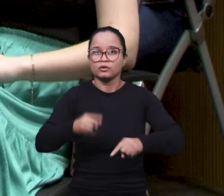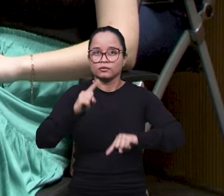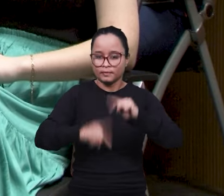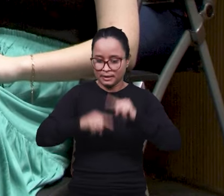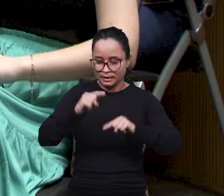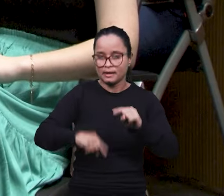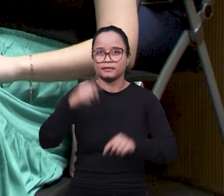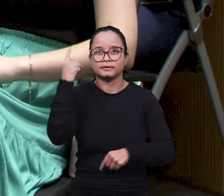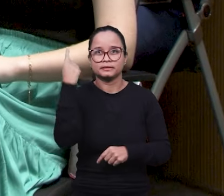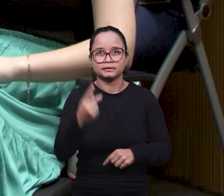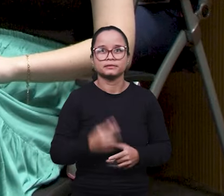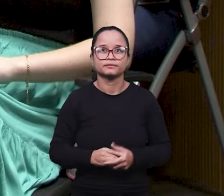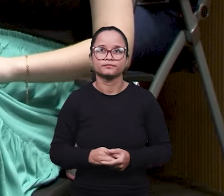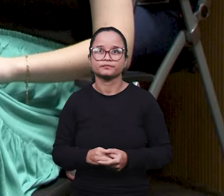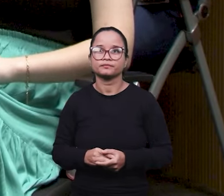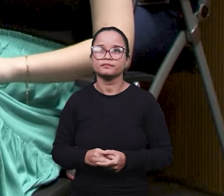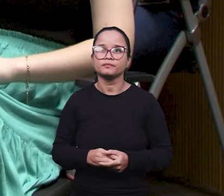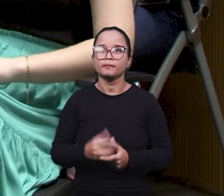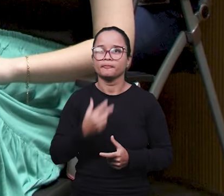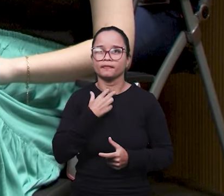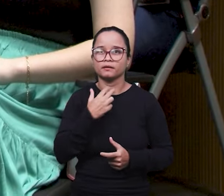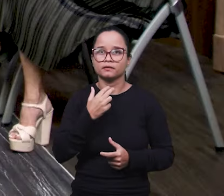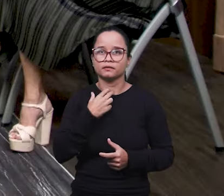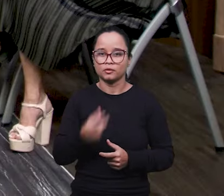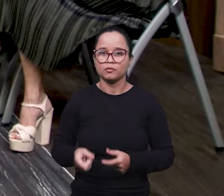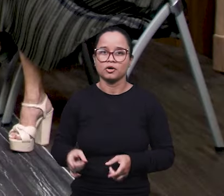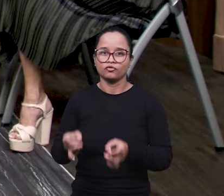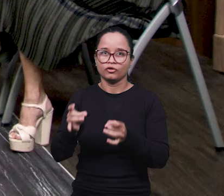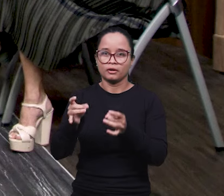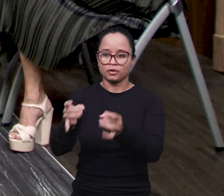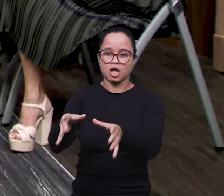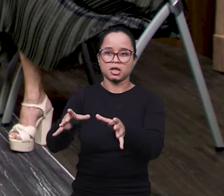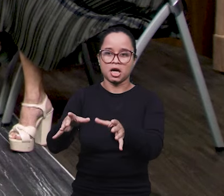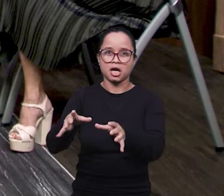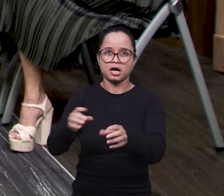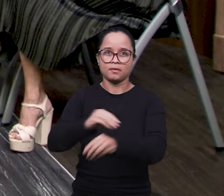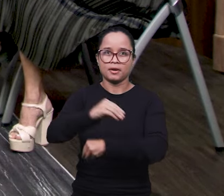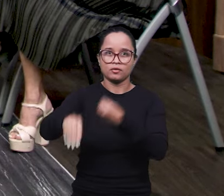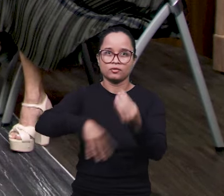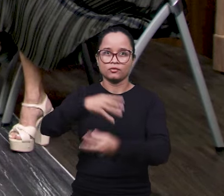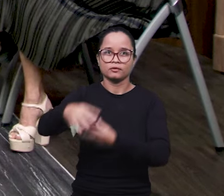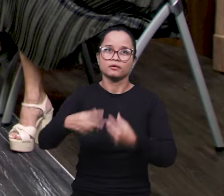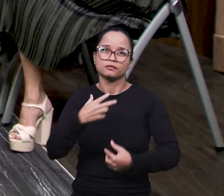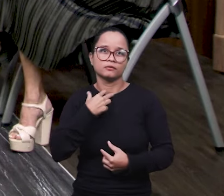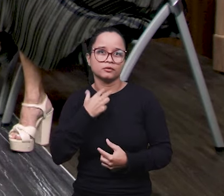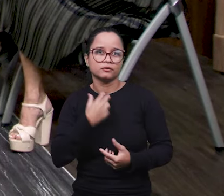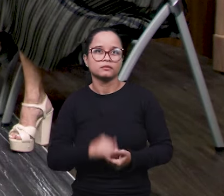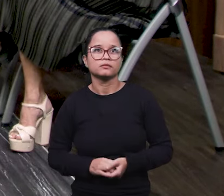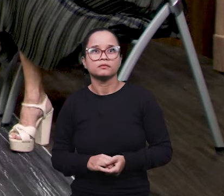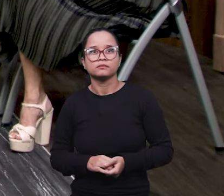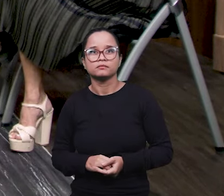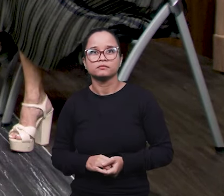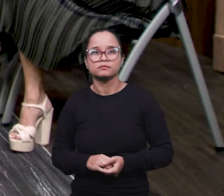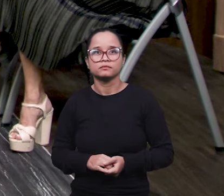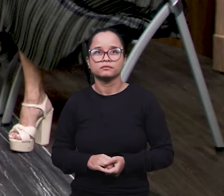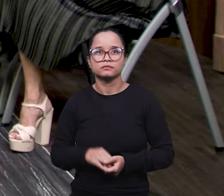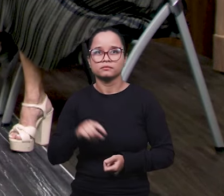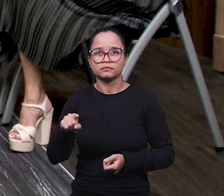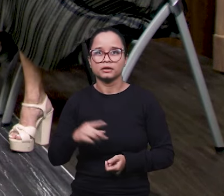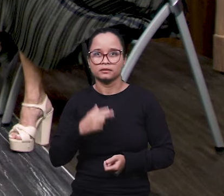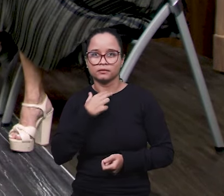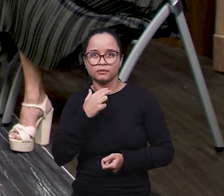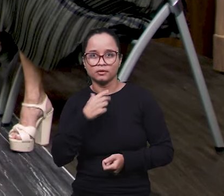pertences Ninguém deixa nada jogado Não foi isso que ela falou que ela não dá para ir no banheiro e deixar a escova